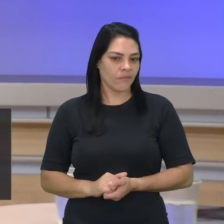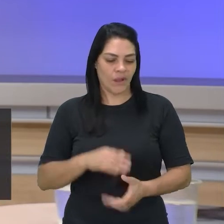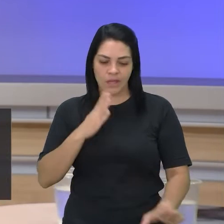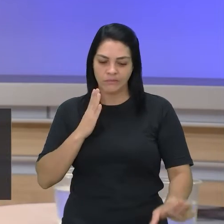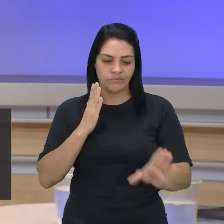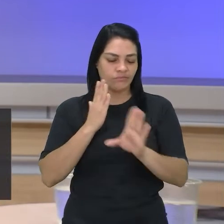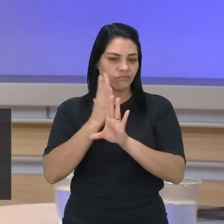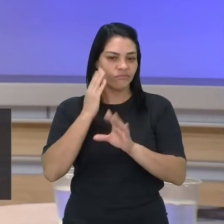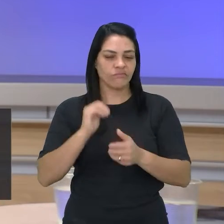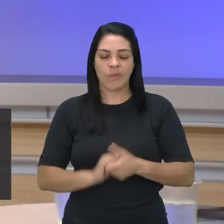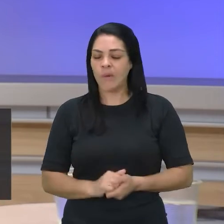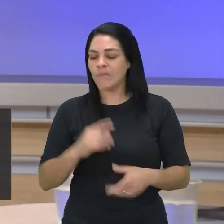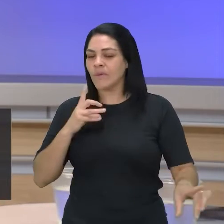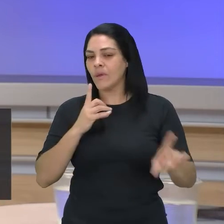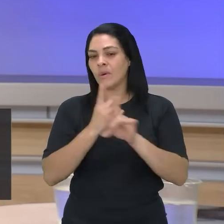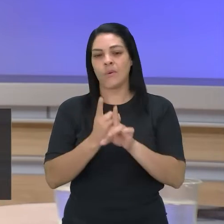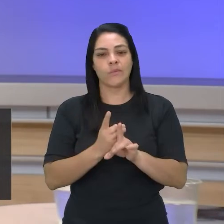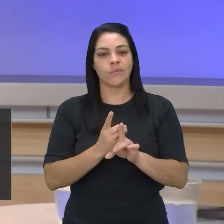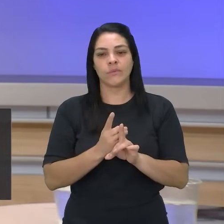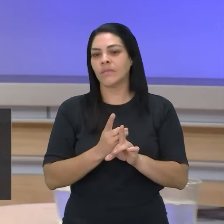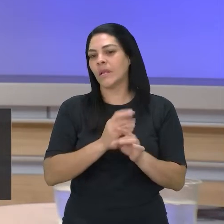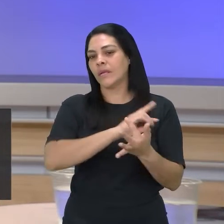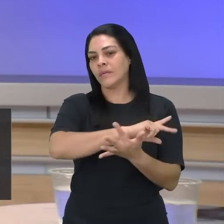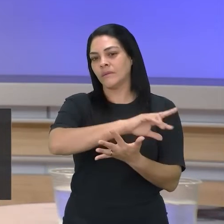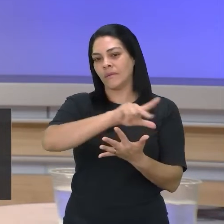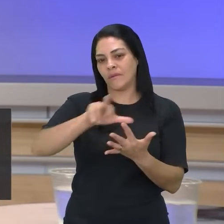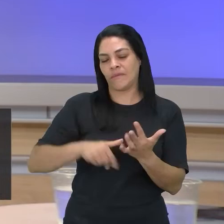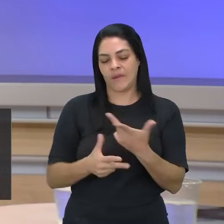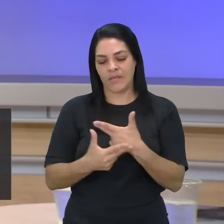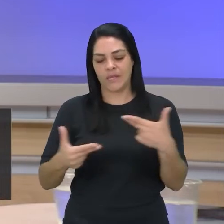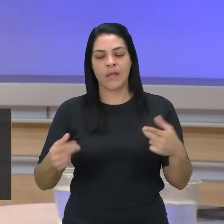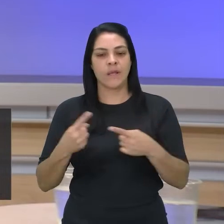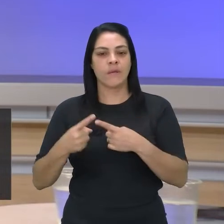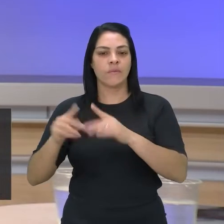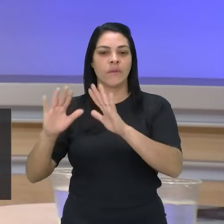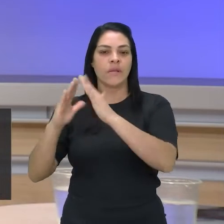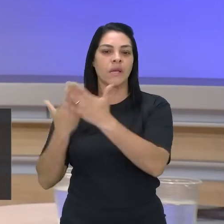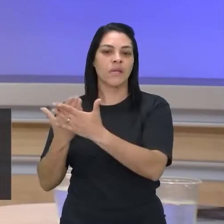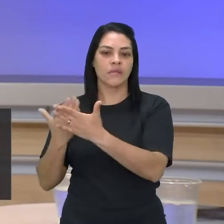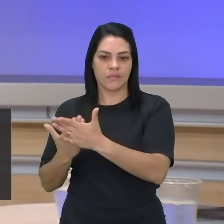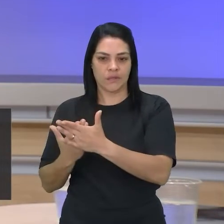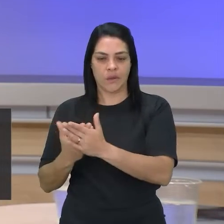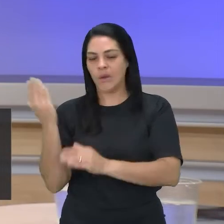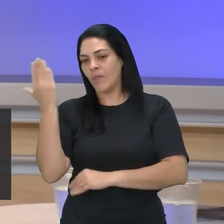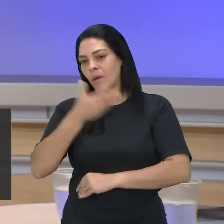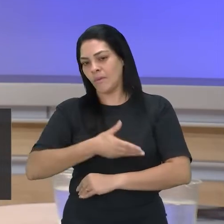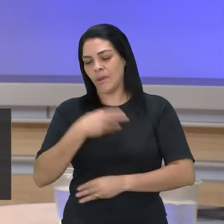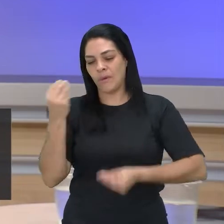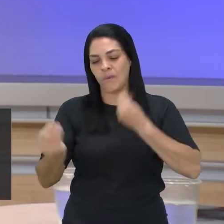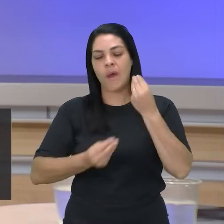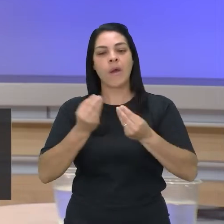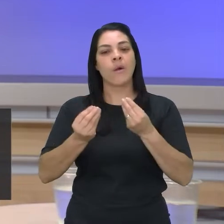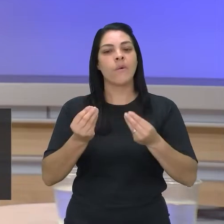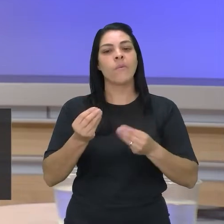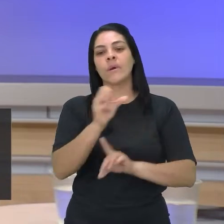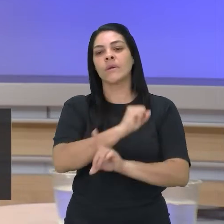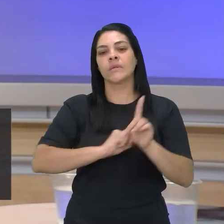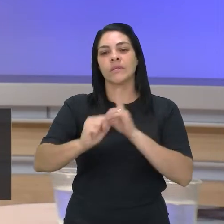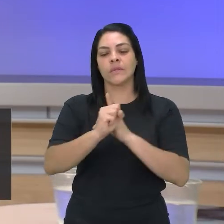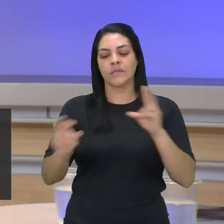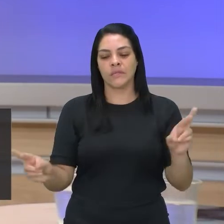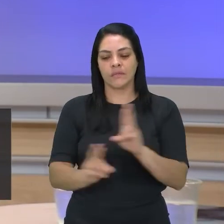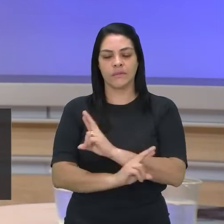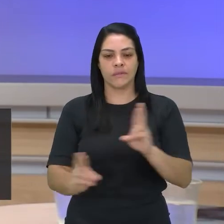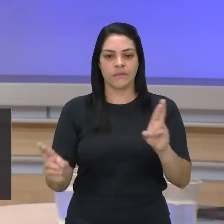nas escolas, porque a escola é um pequeno pedaço, uma amostra do que é a nossa sociedade, da maneira como a nossa sociedade se relaciona com a natureza,